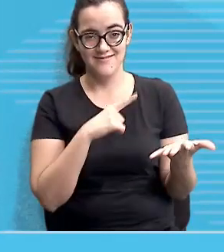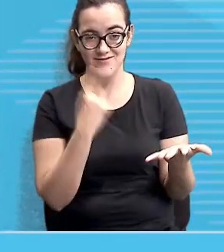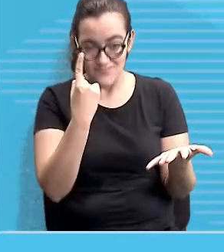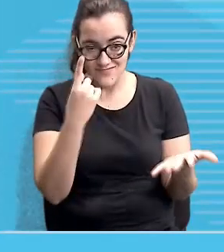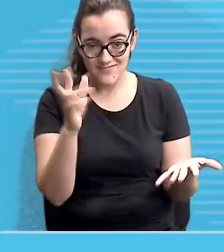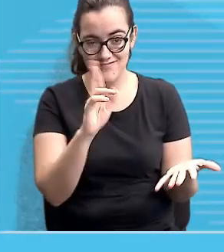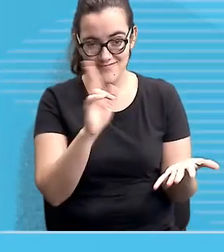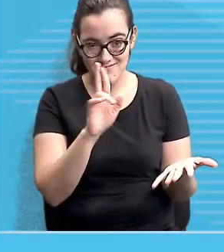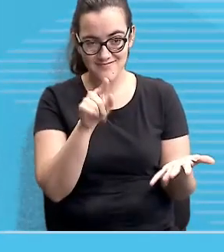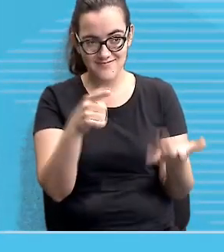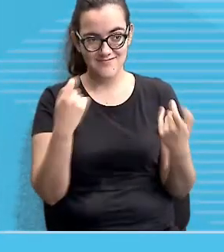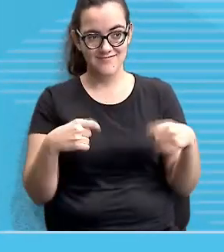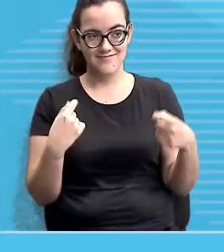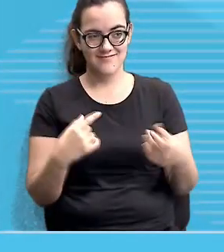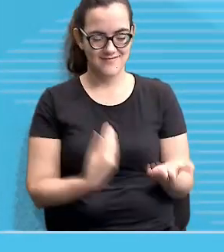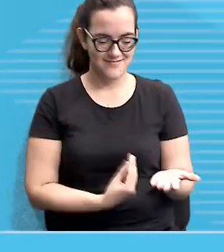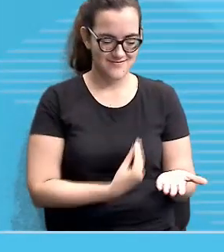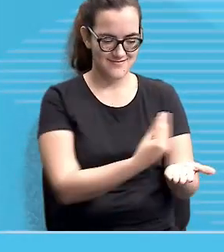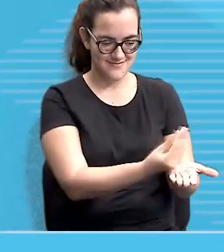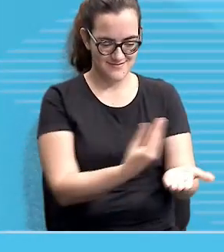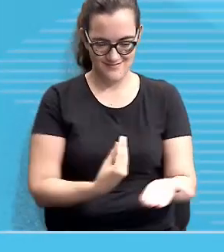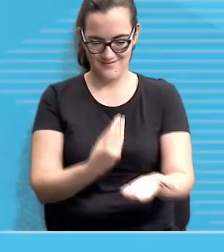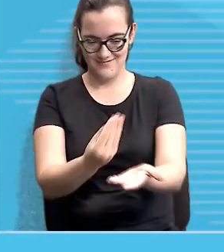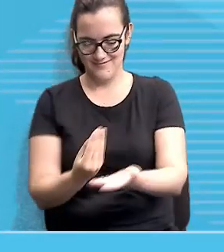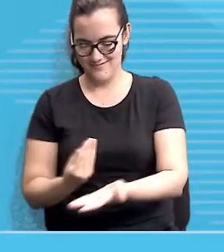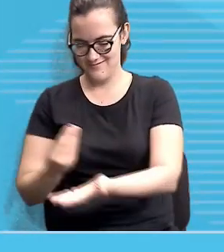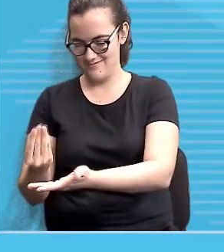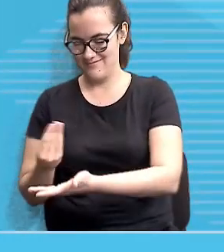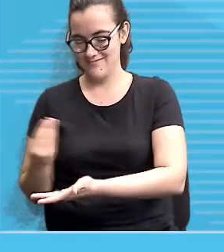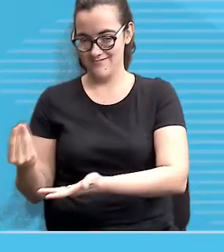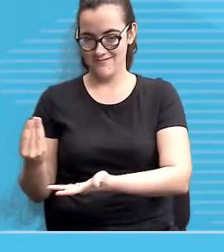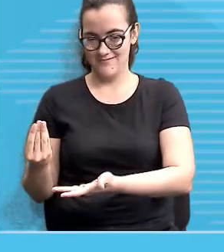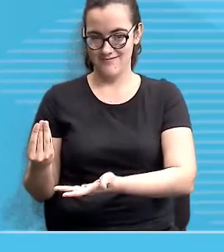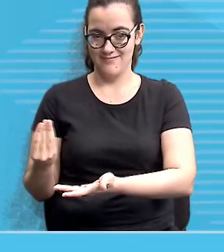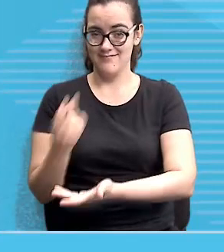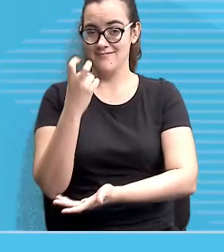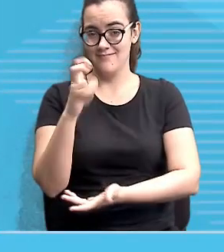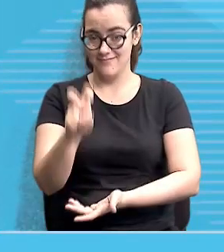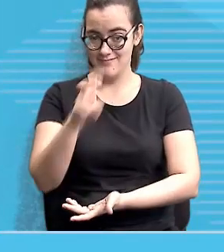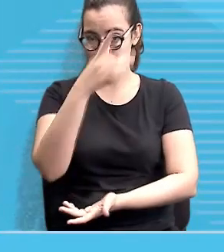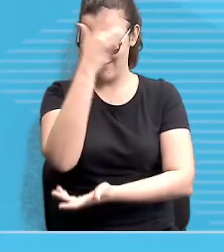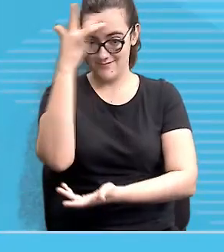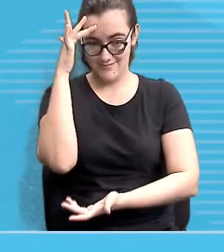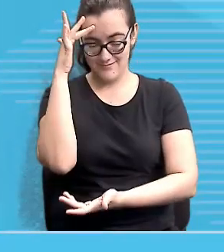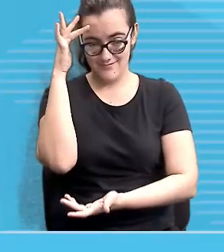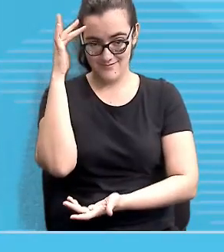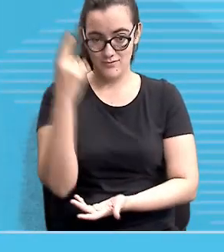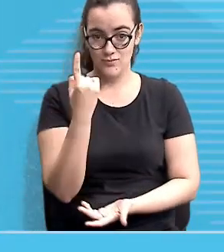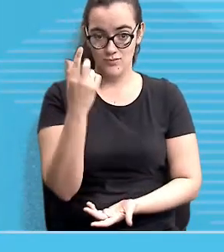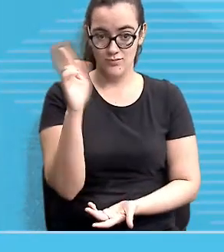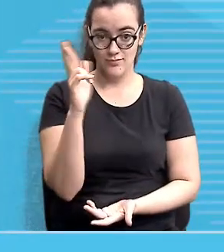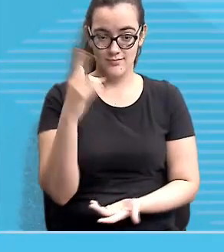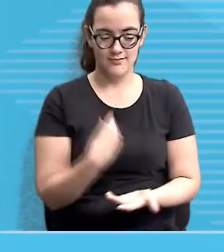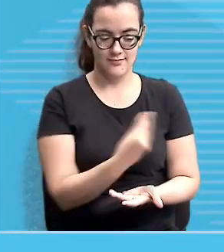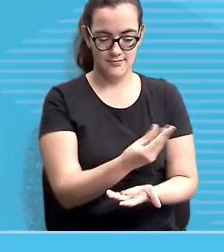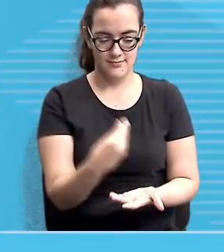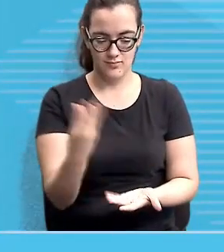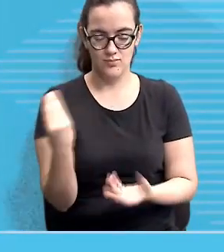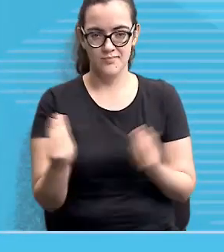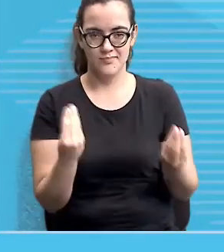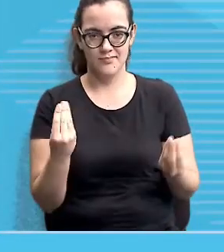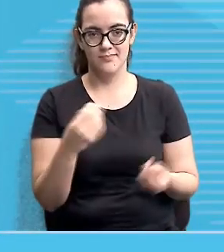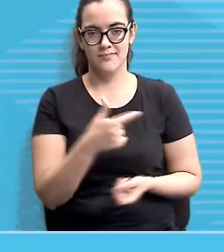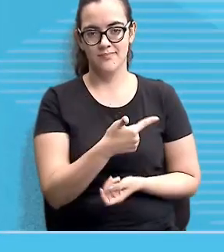você tem que dividir um real para 5 pessoas me dá o quê